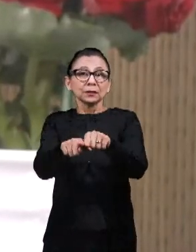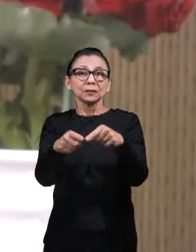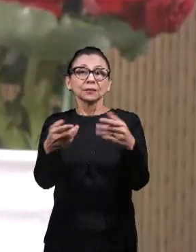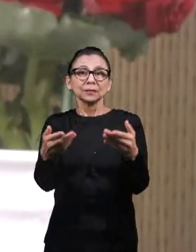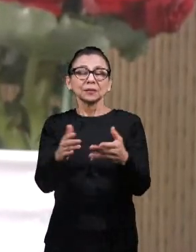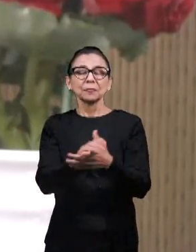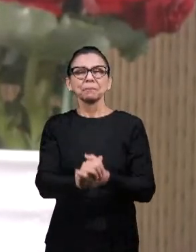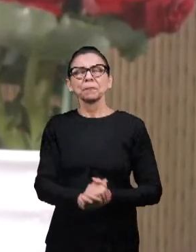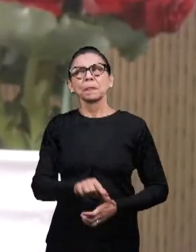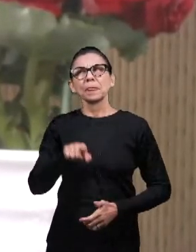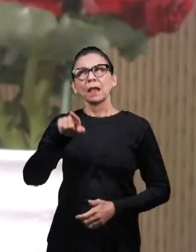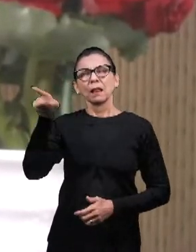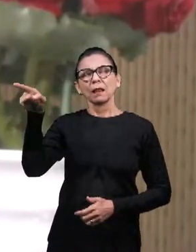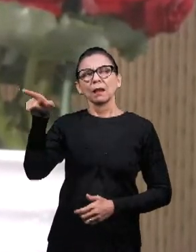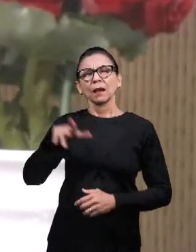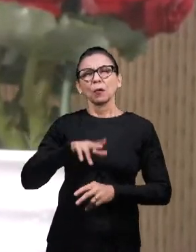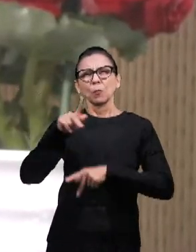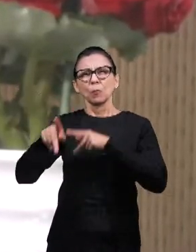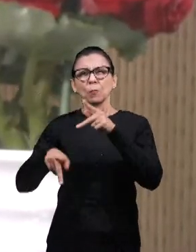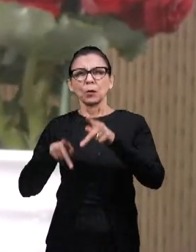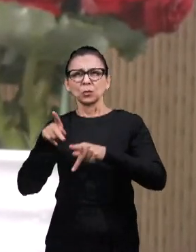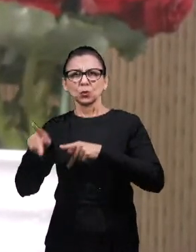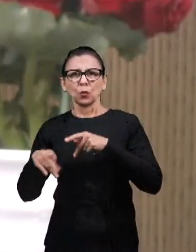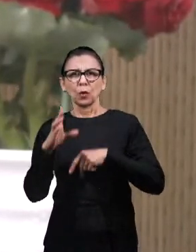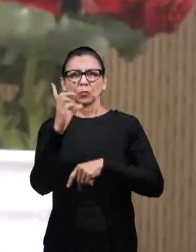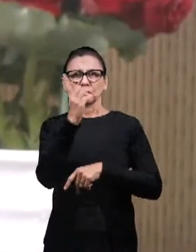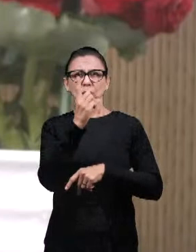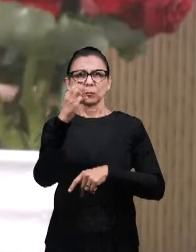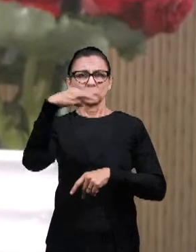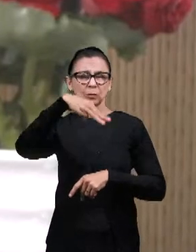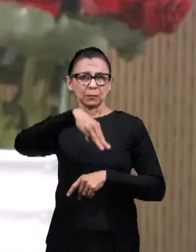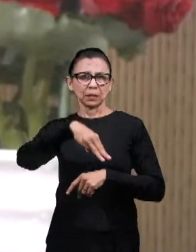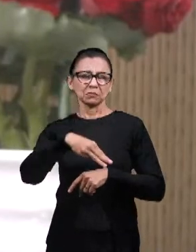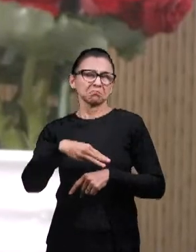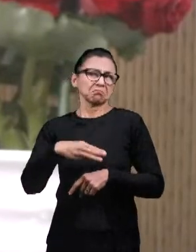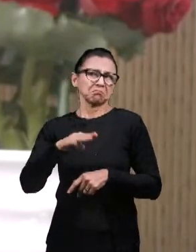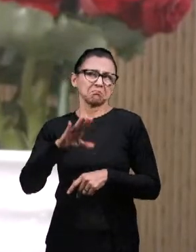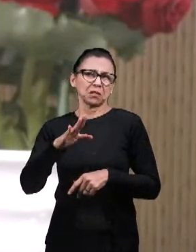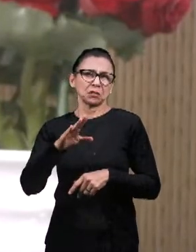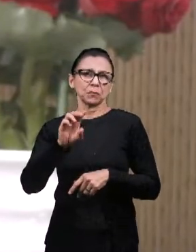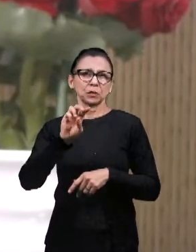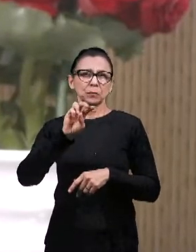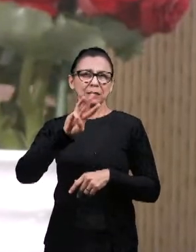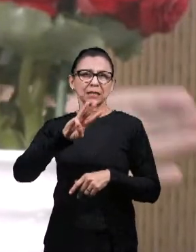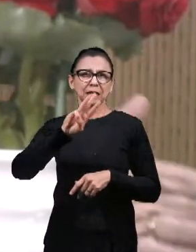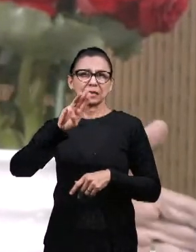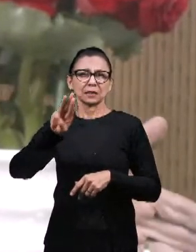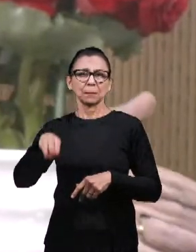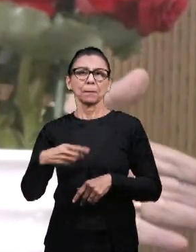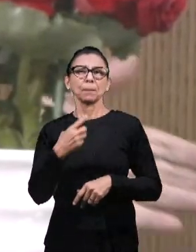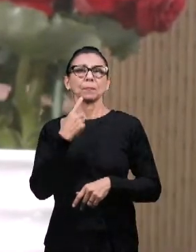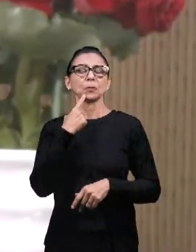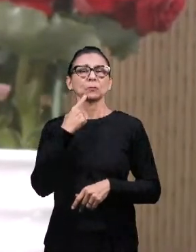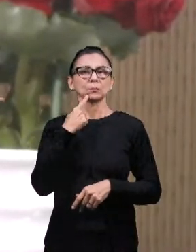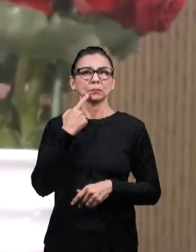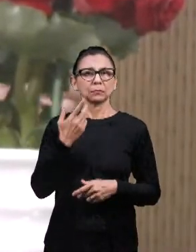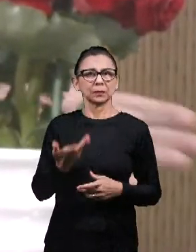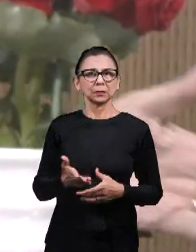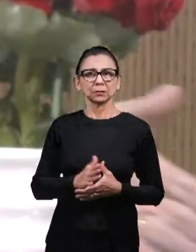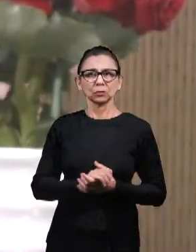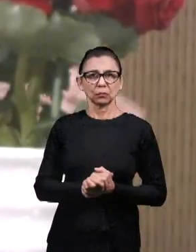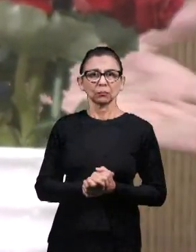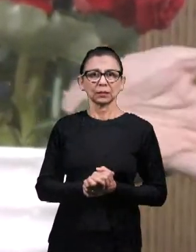Martins, que dá 3 mil pessoas assistindo, né? Só assistindo ali, 2 mil, né? Numa sala, mil na